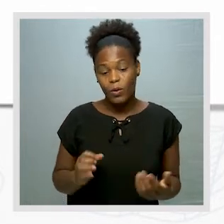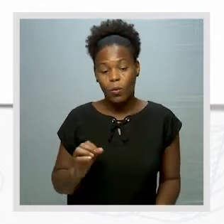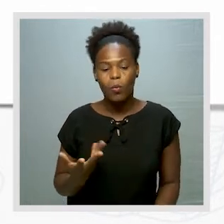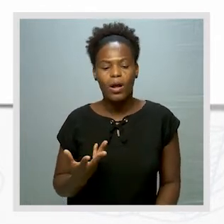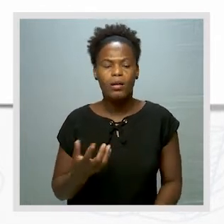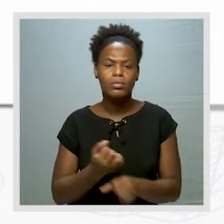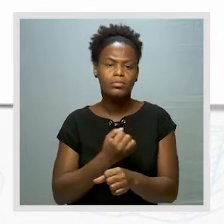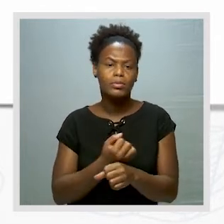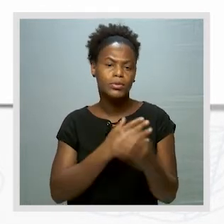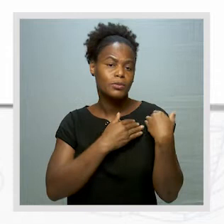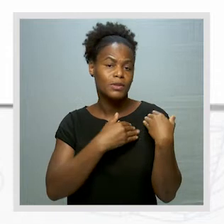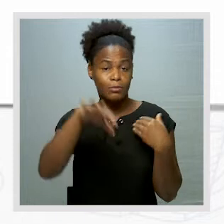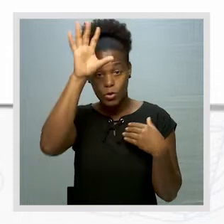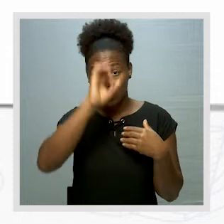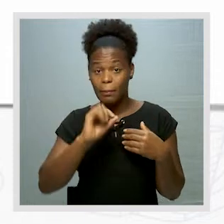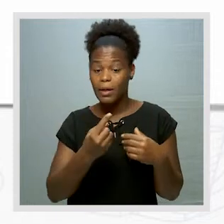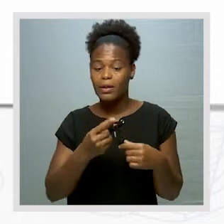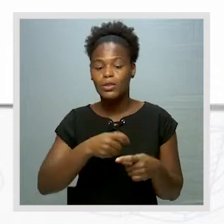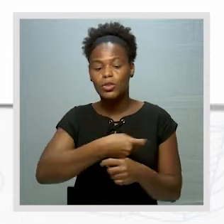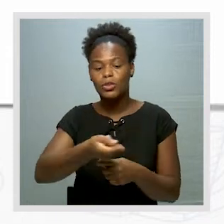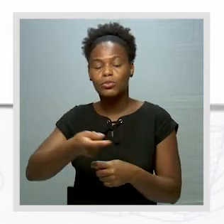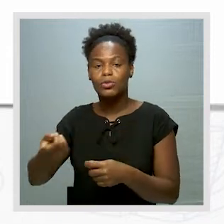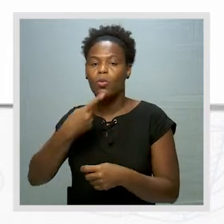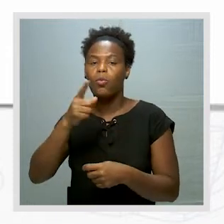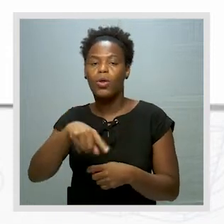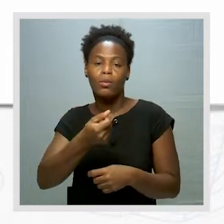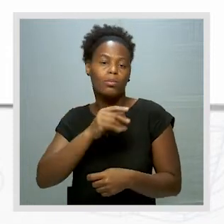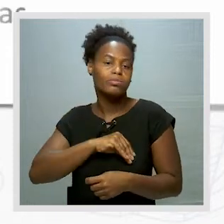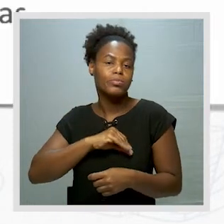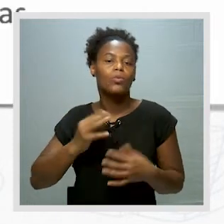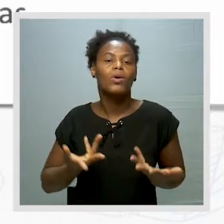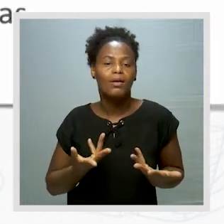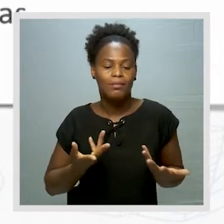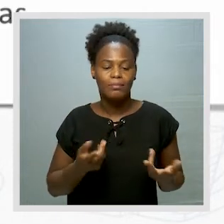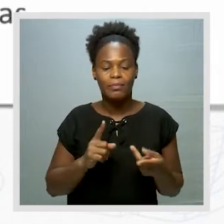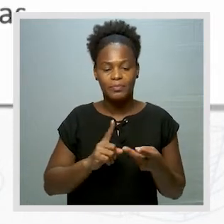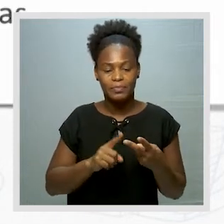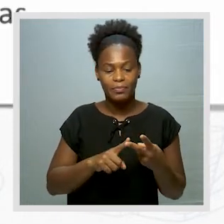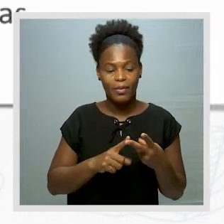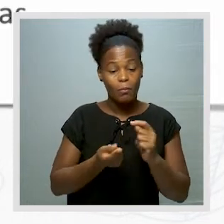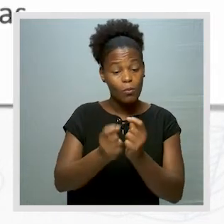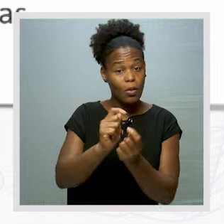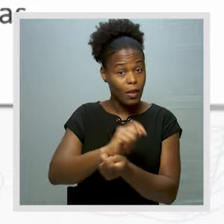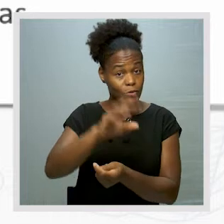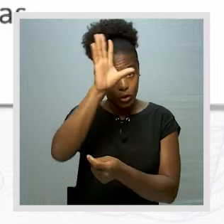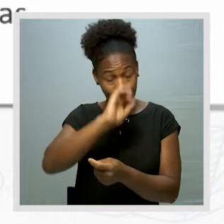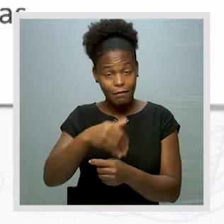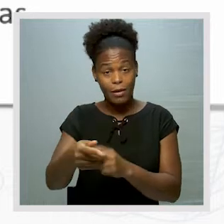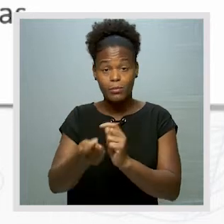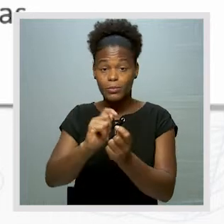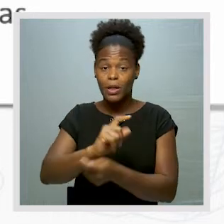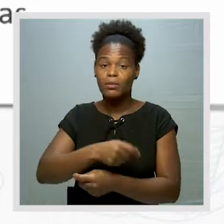Então, qual é o papel do Estado na redistribuição do rendimento? É alterar